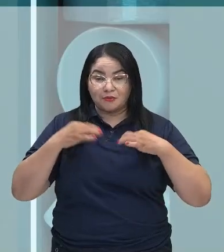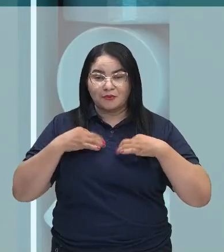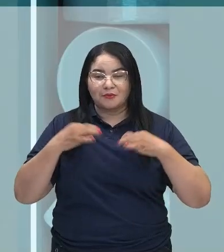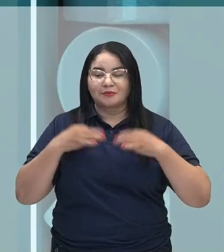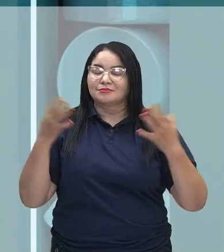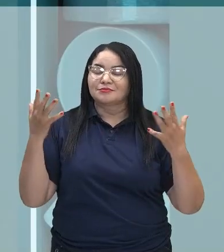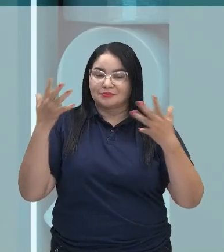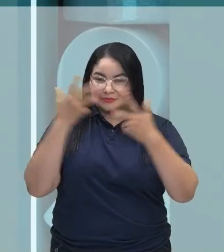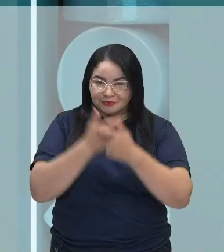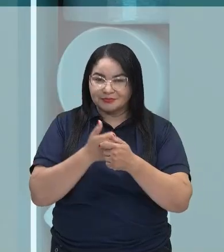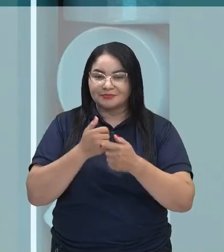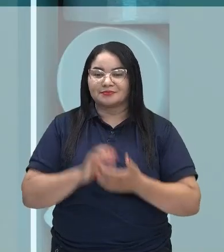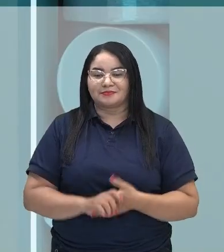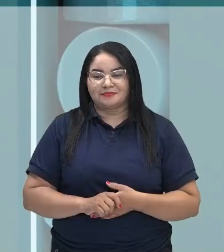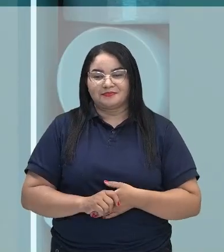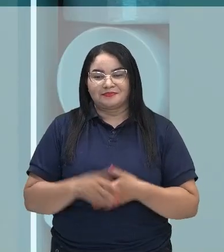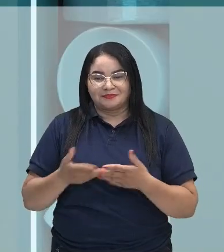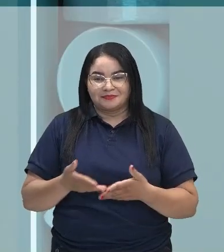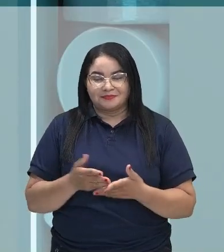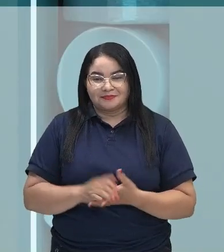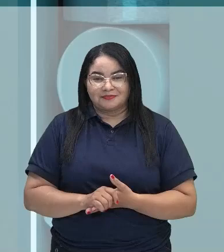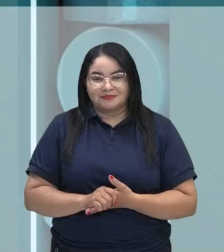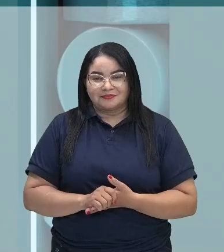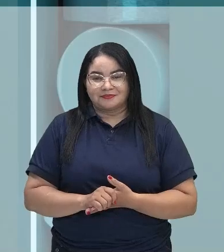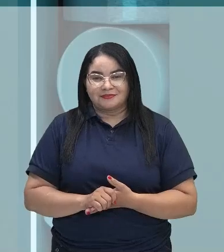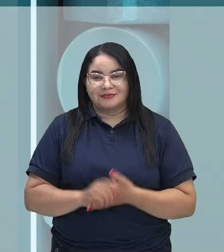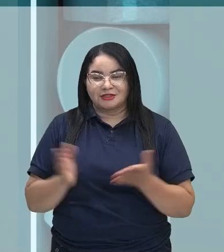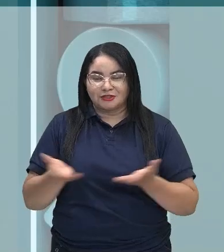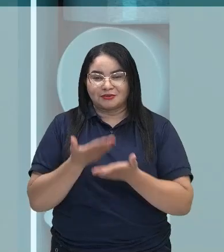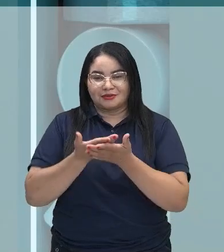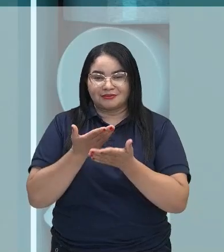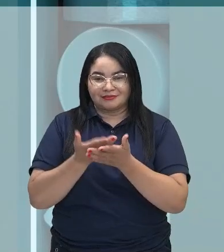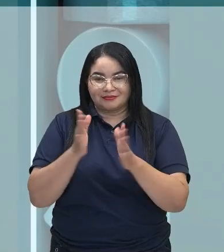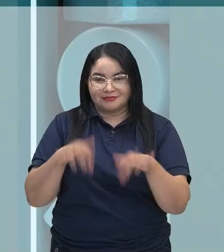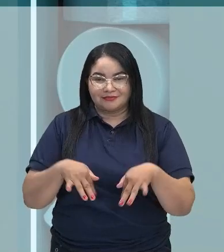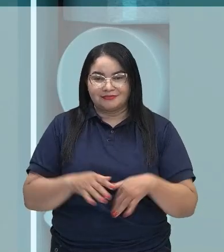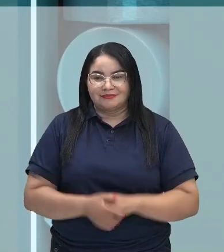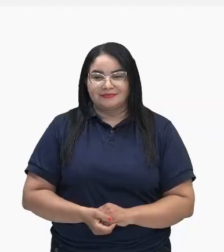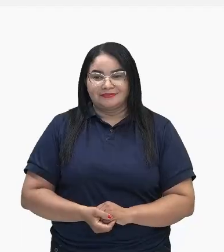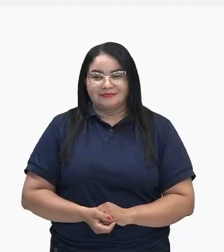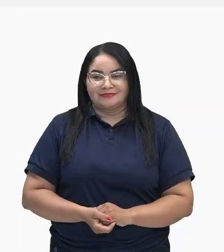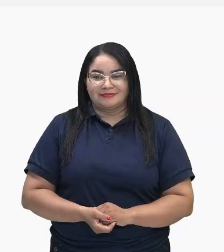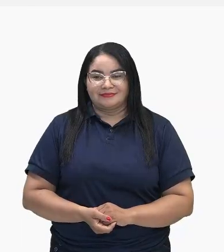no final, certo? Então, dessa forma, nós finalizamos esta aula.